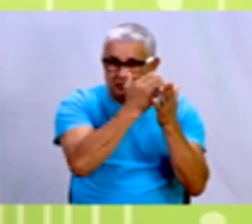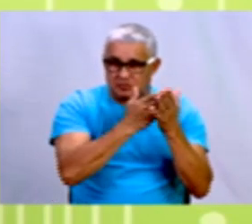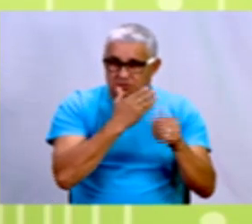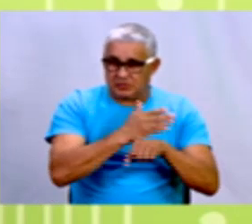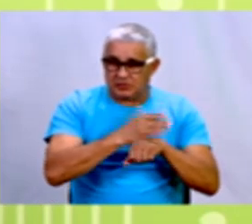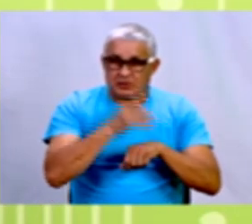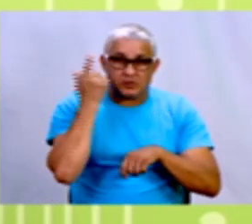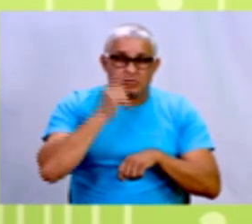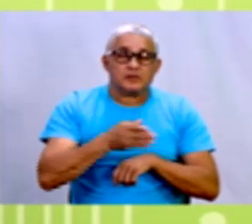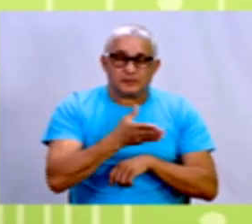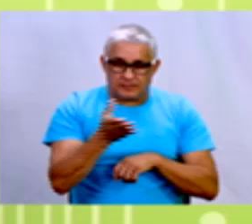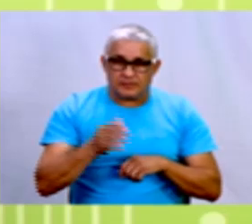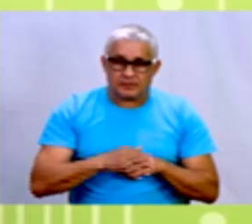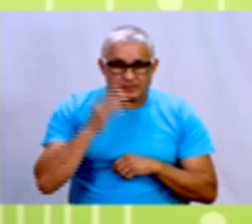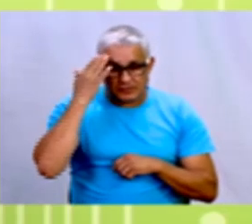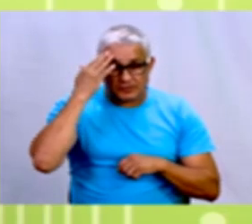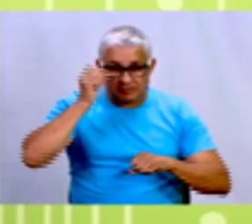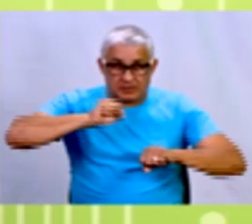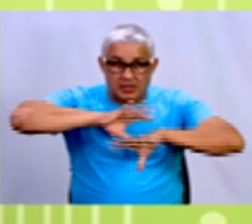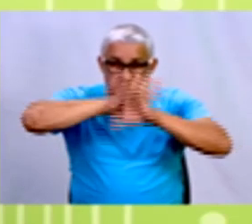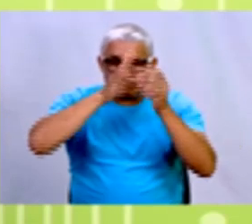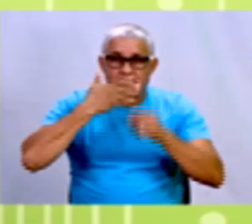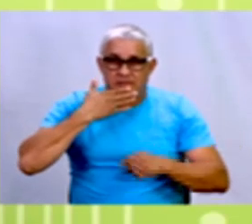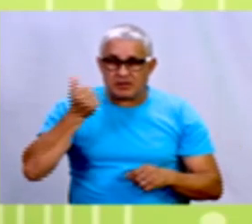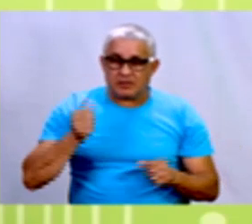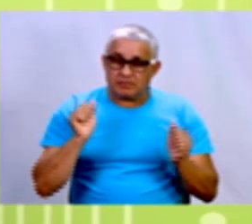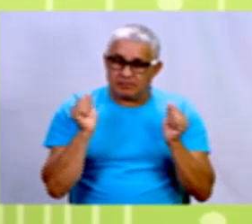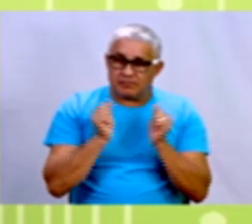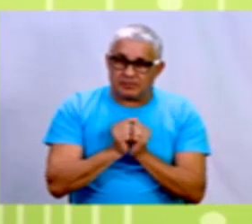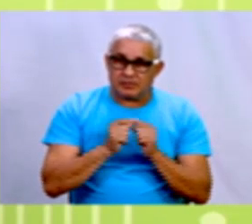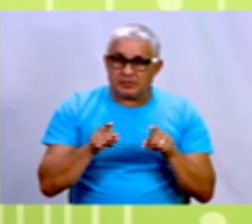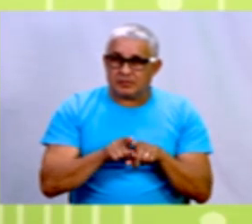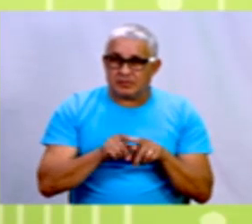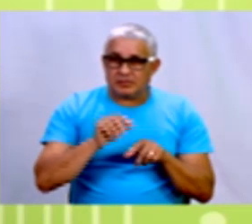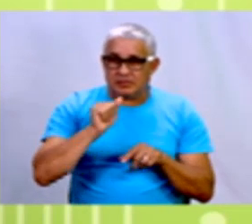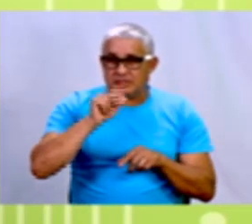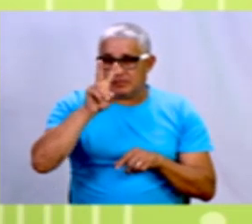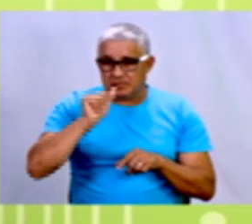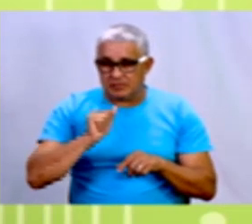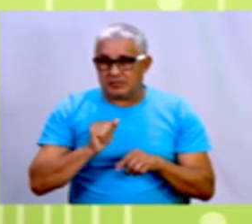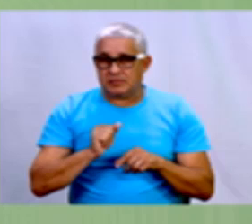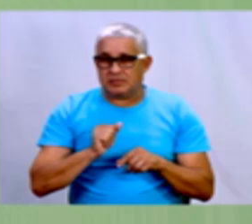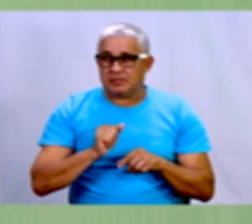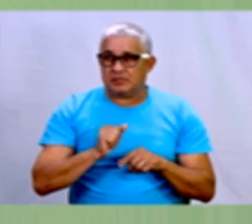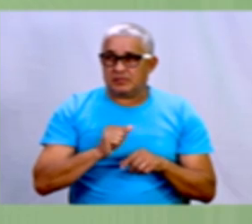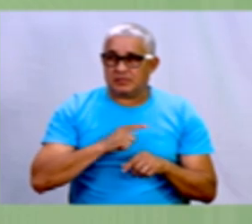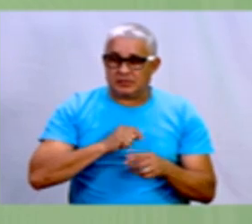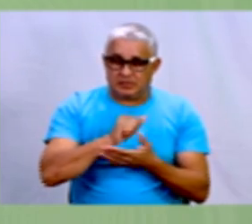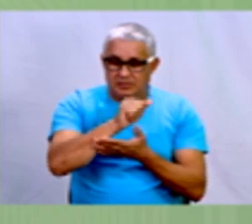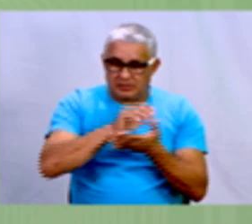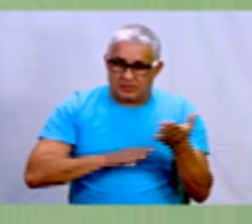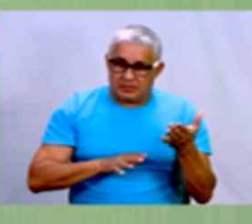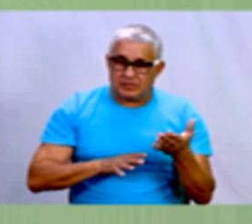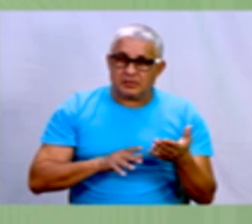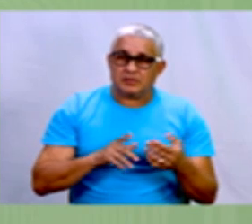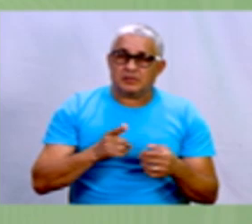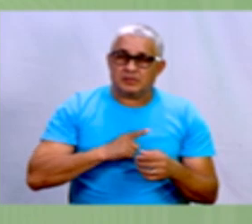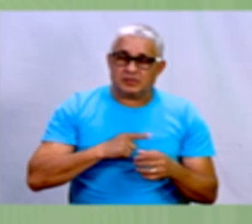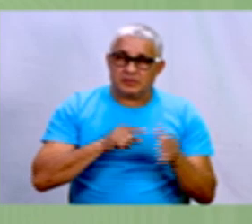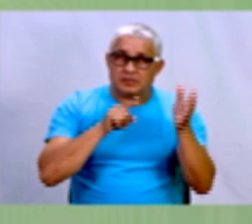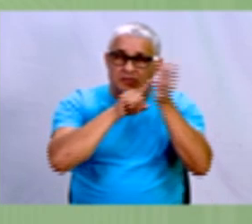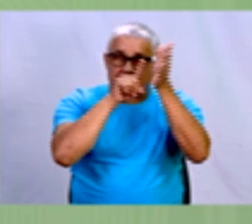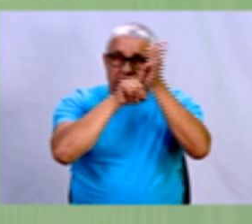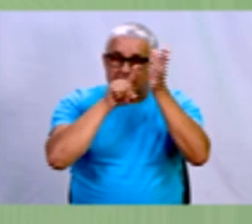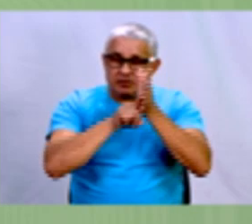vão conseguir entender melhor isso aí. Junto a isso, lá no AVA hoje, já vai estar disponível para vocês um